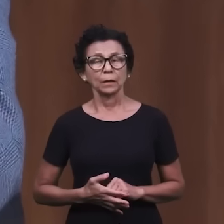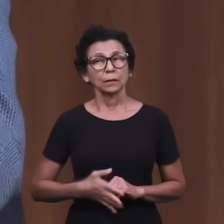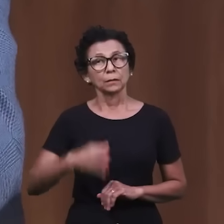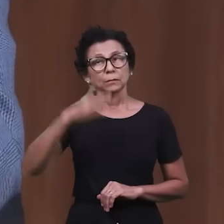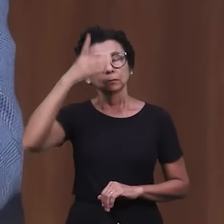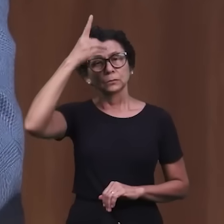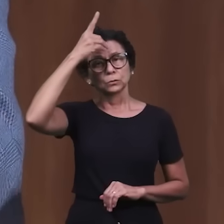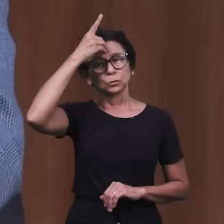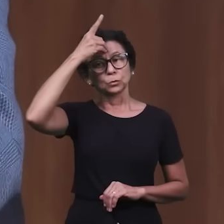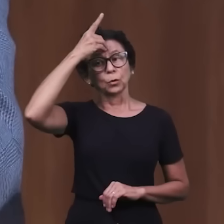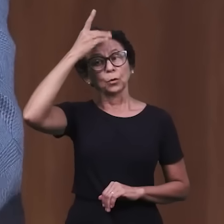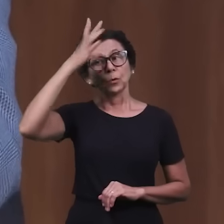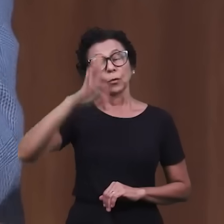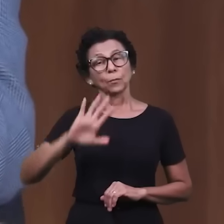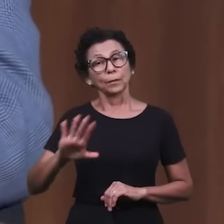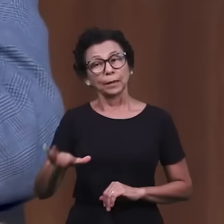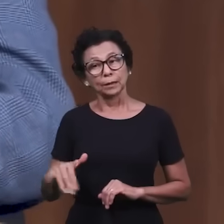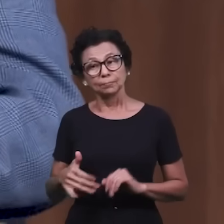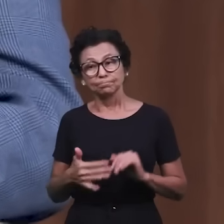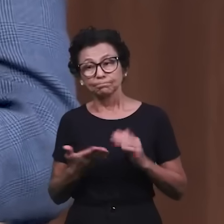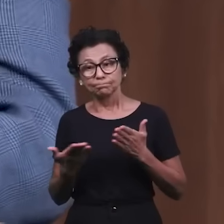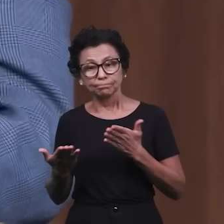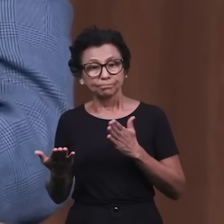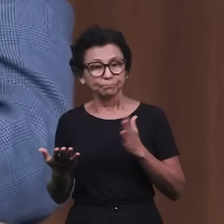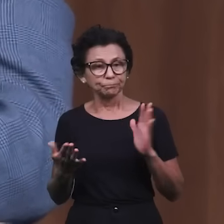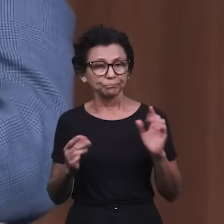alguma direção a mais, ele tem que ter